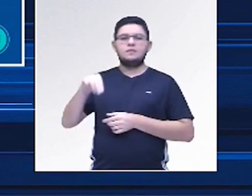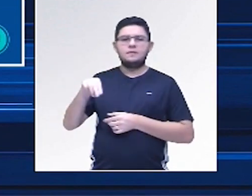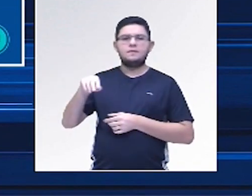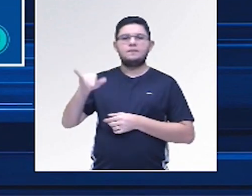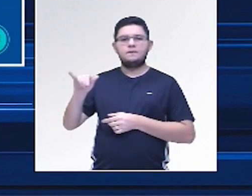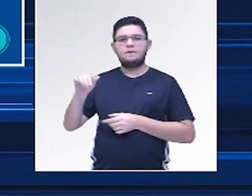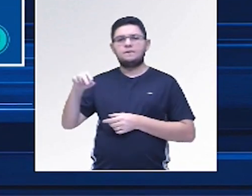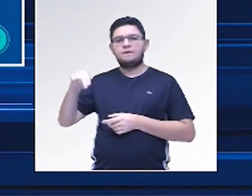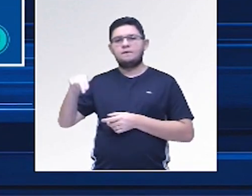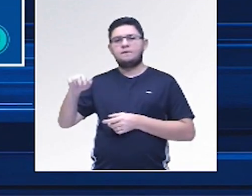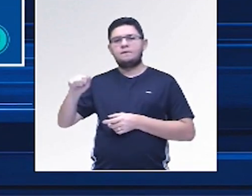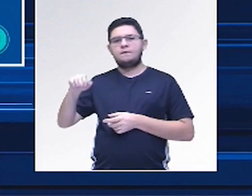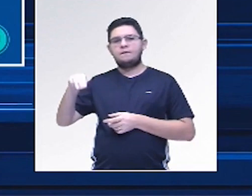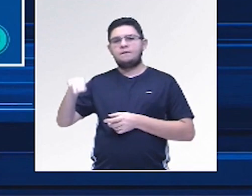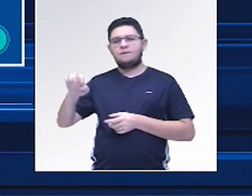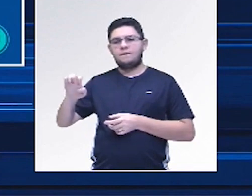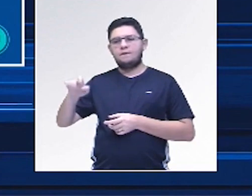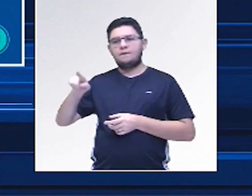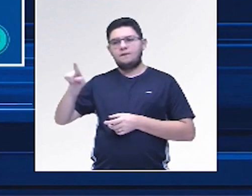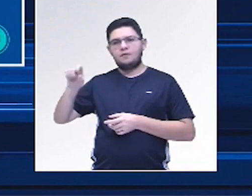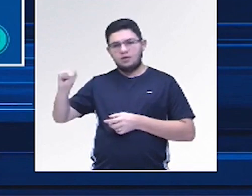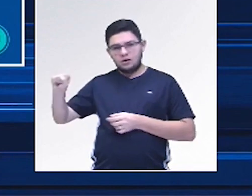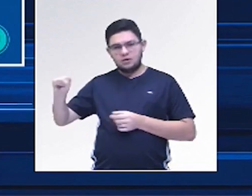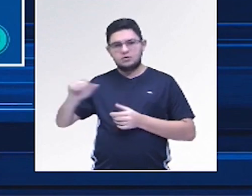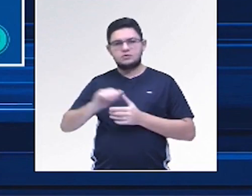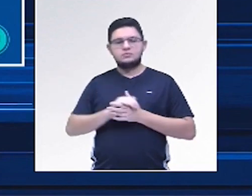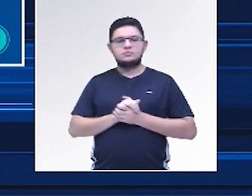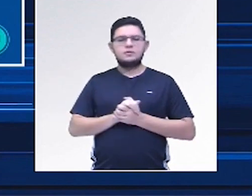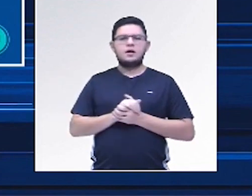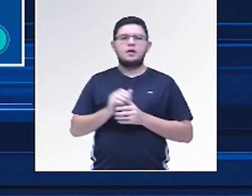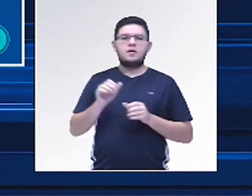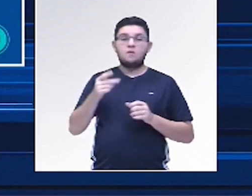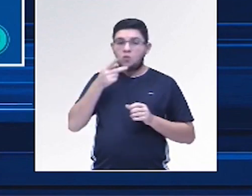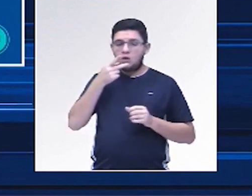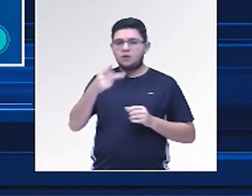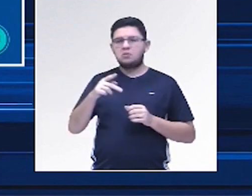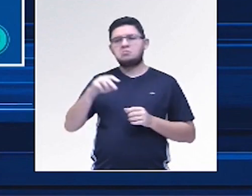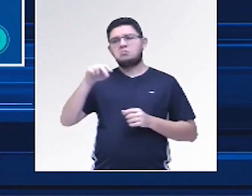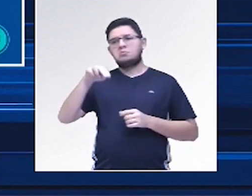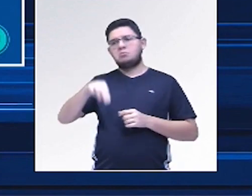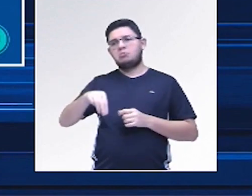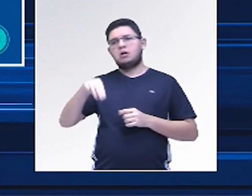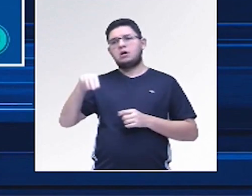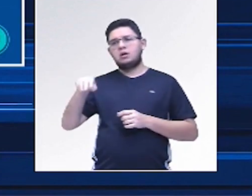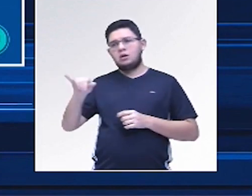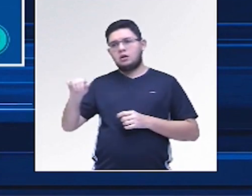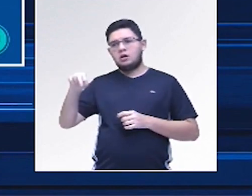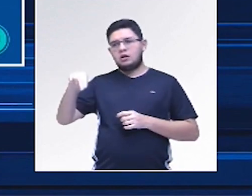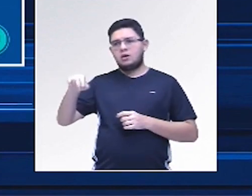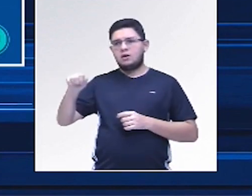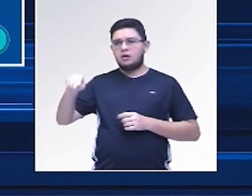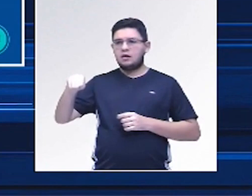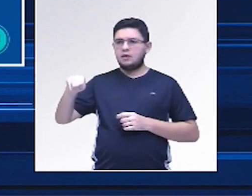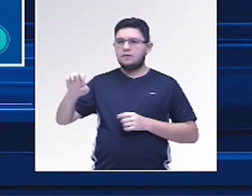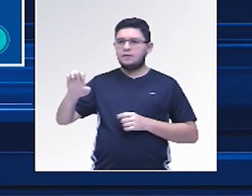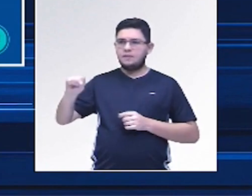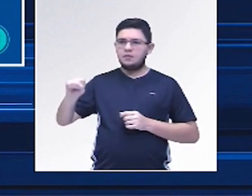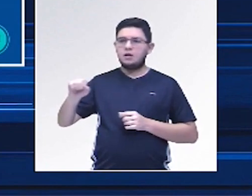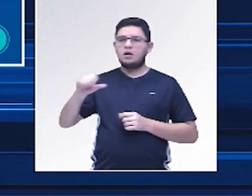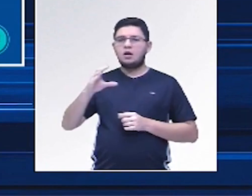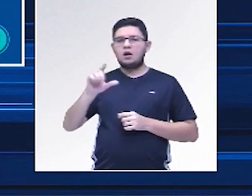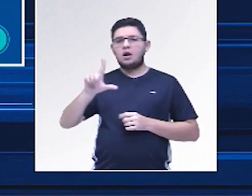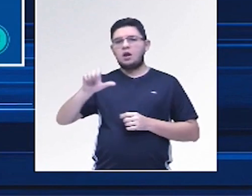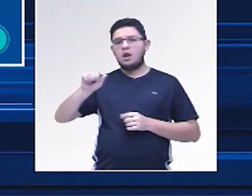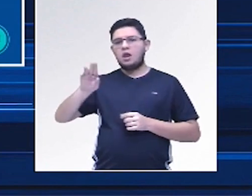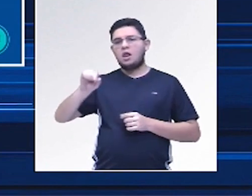você fala o seu nome. My name's Cláudia. My name's Eduardo. My name's Rodrigo. Certo?